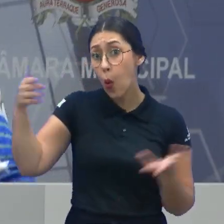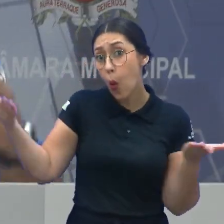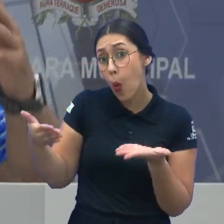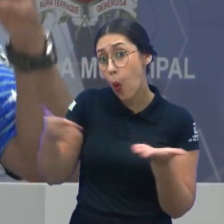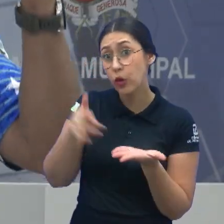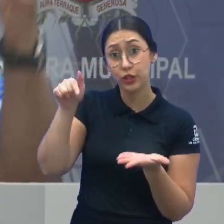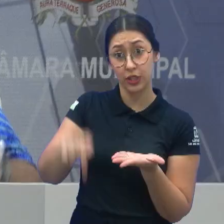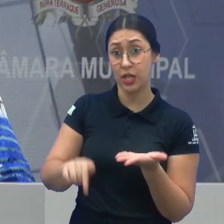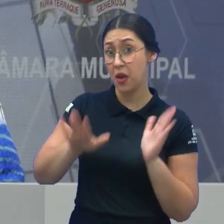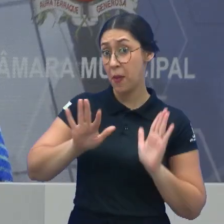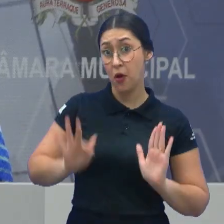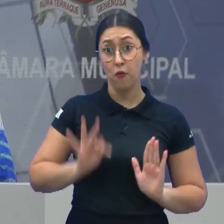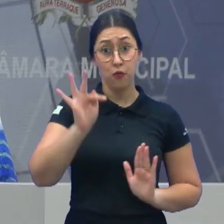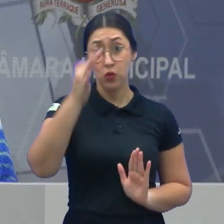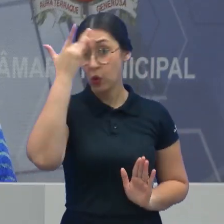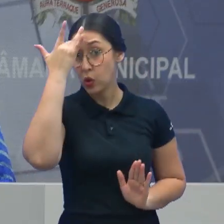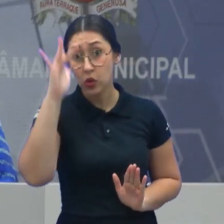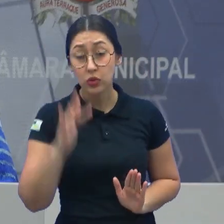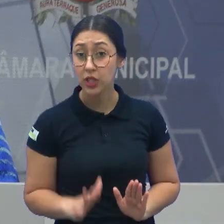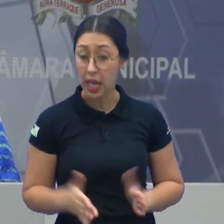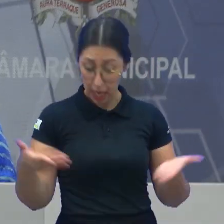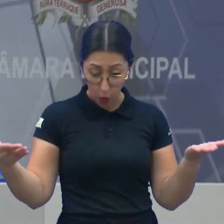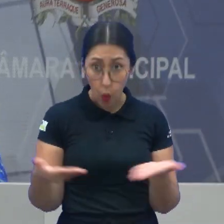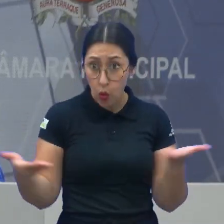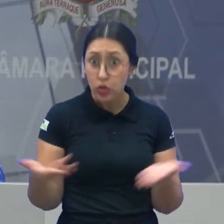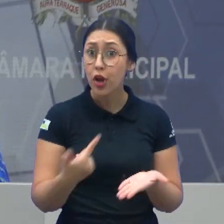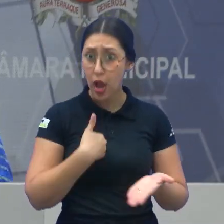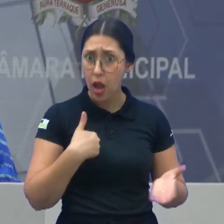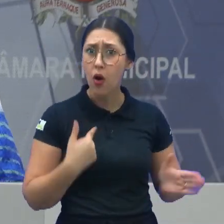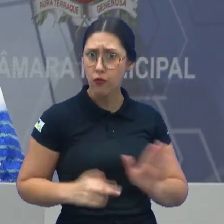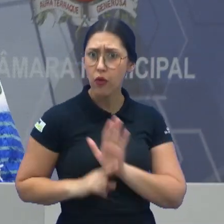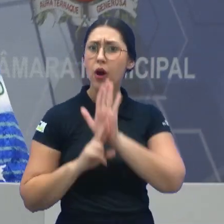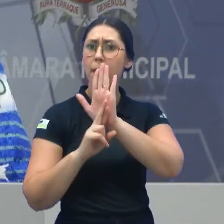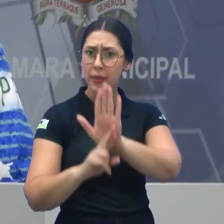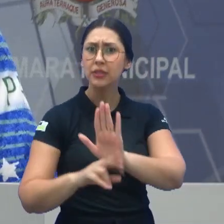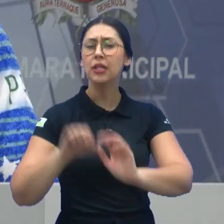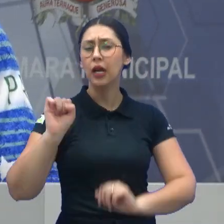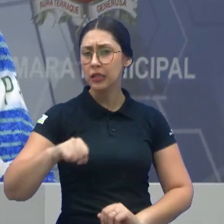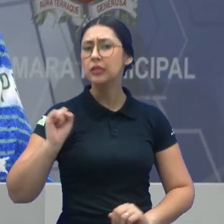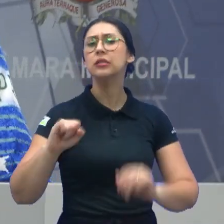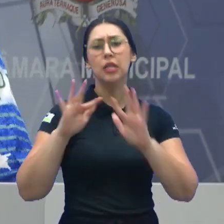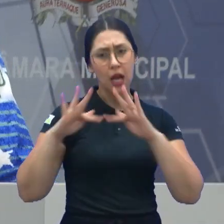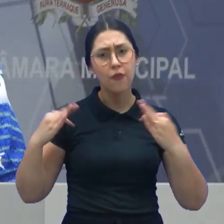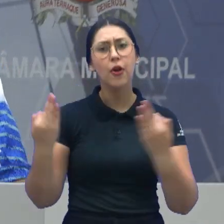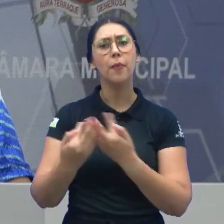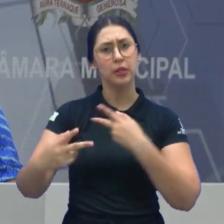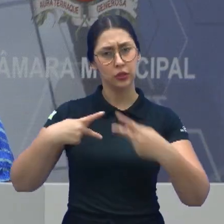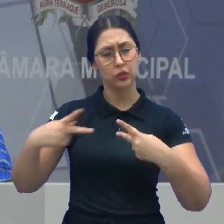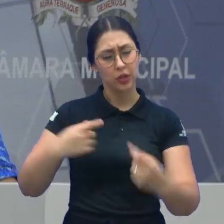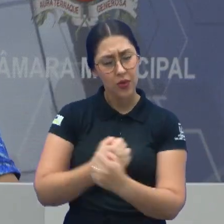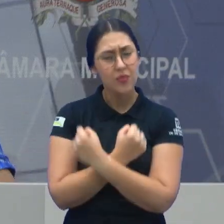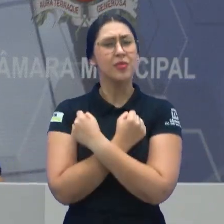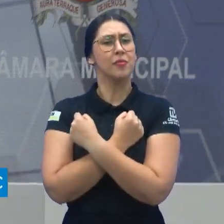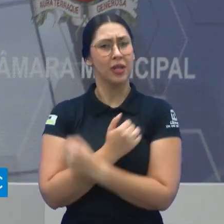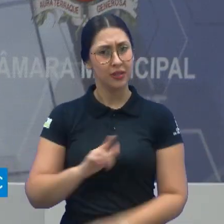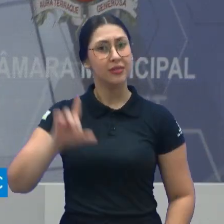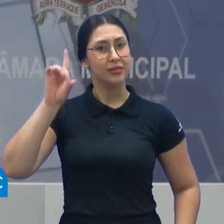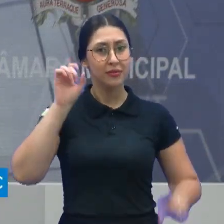aqui, irei ecoar a voz das famílias atípicas e dos autistas da nossa cidade. Um forte abraço a todos e que Deus